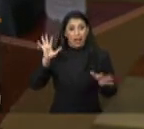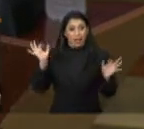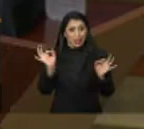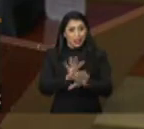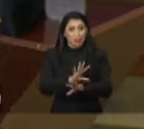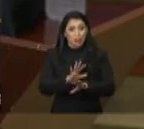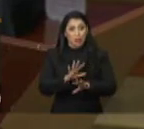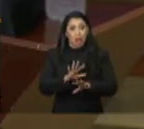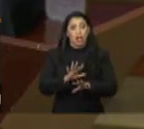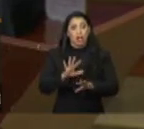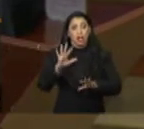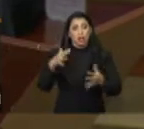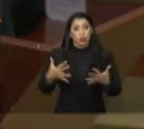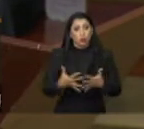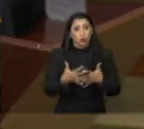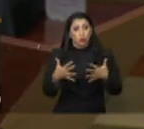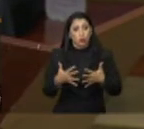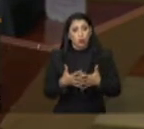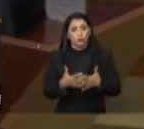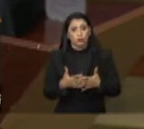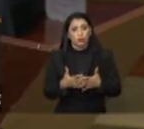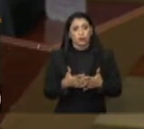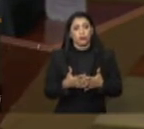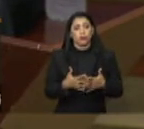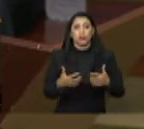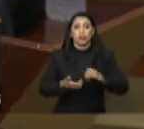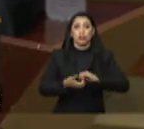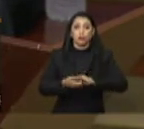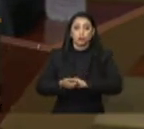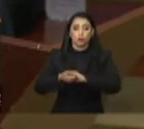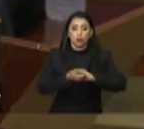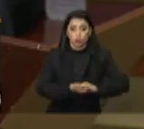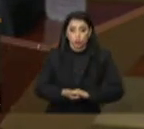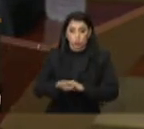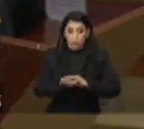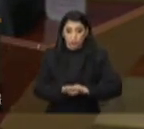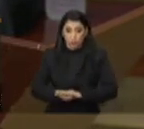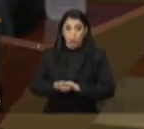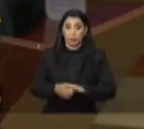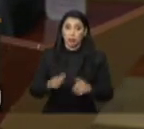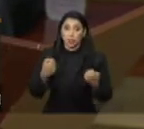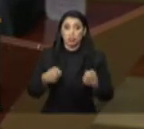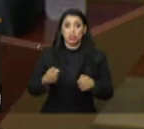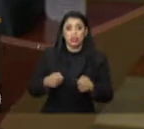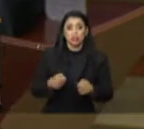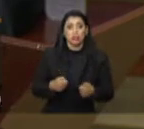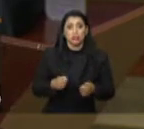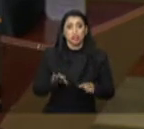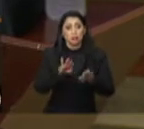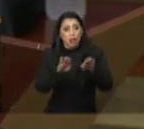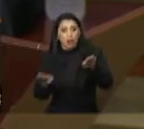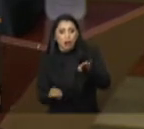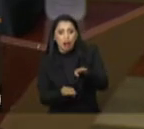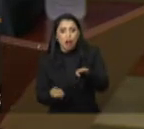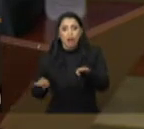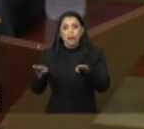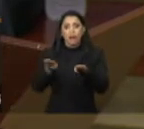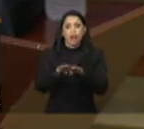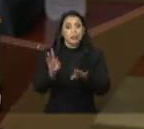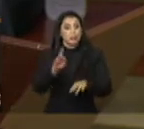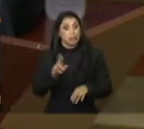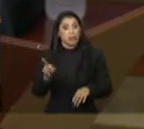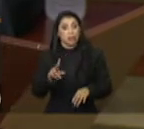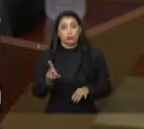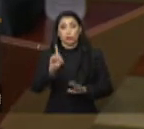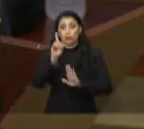conciliação e a mediação pode desempenhar papel decisivo no adequado desnível e da controvérsia contemplando não